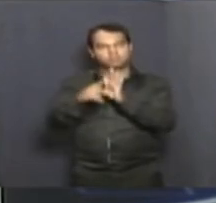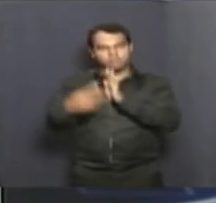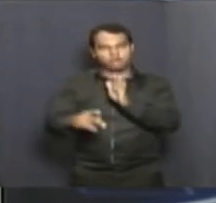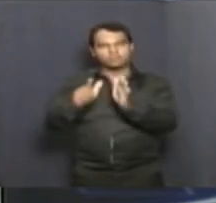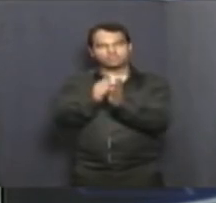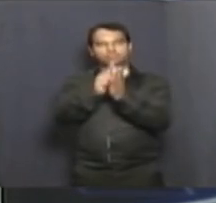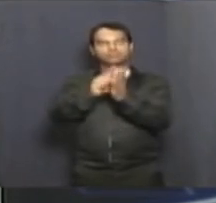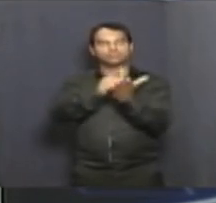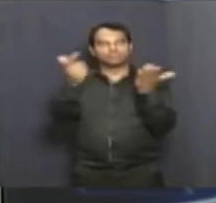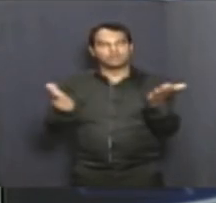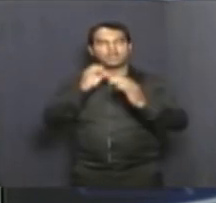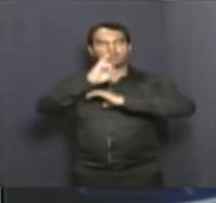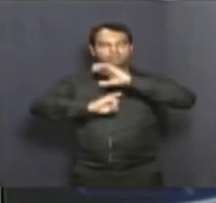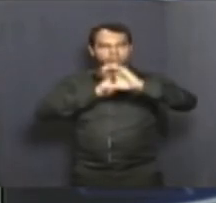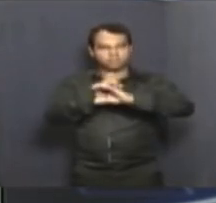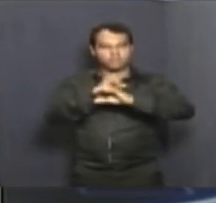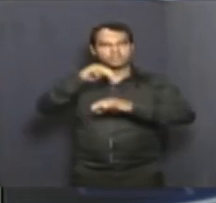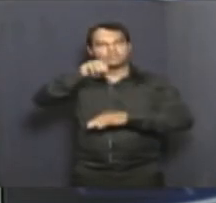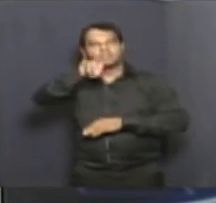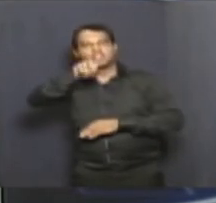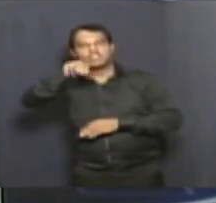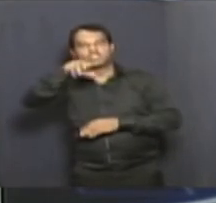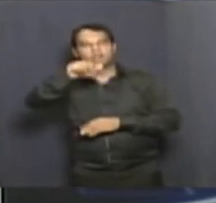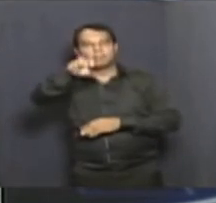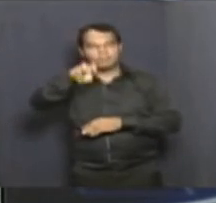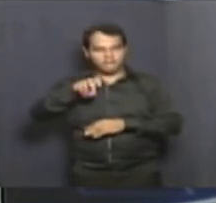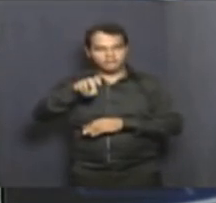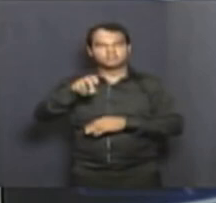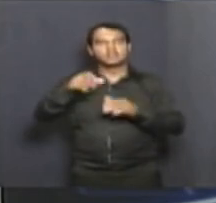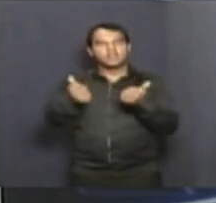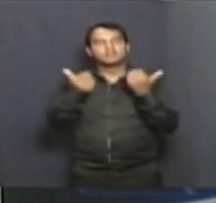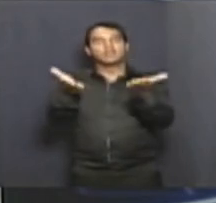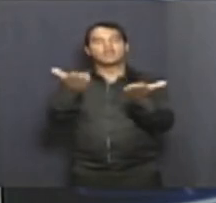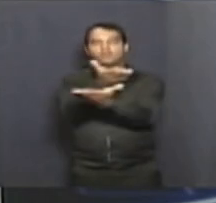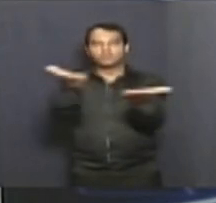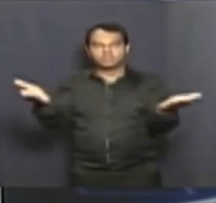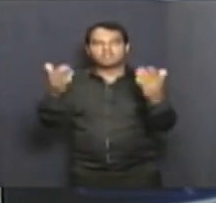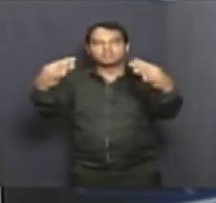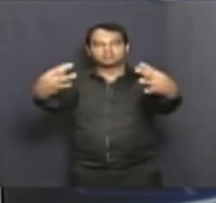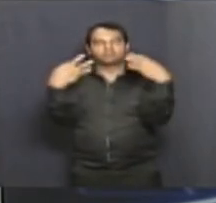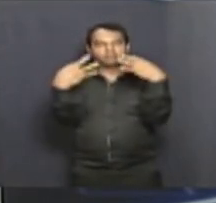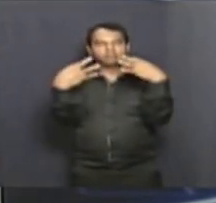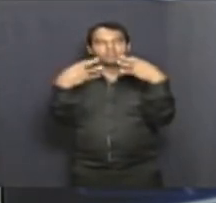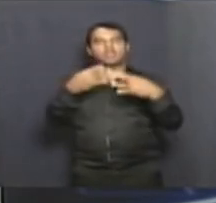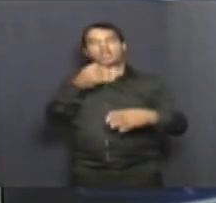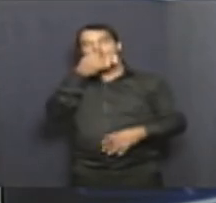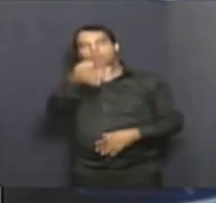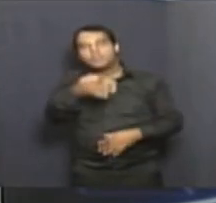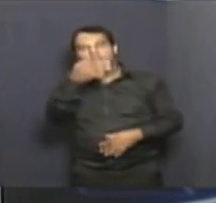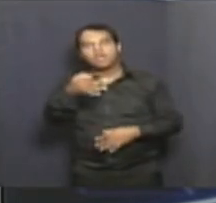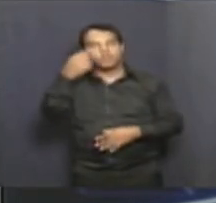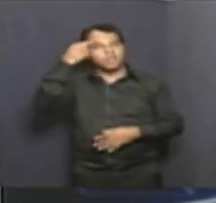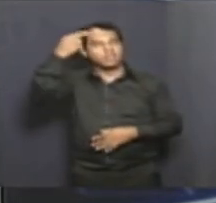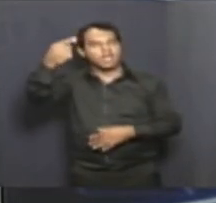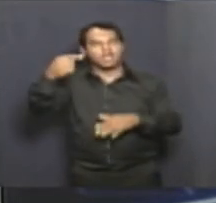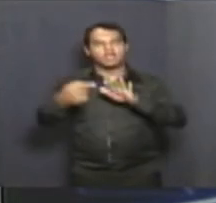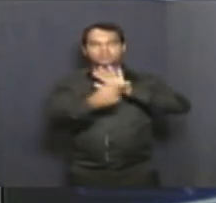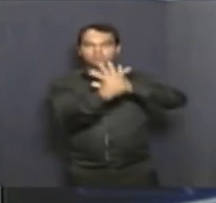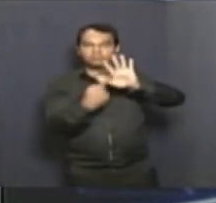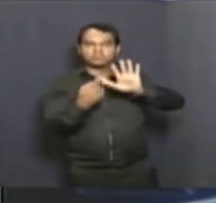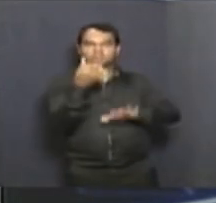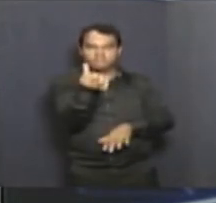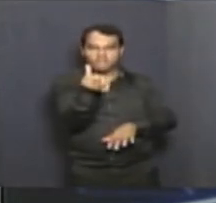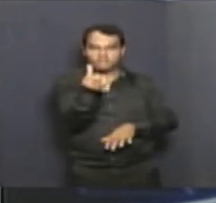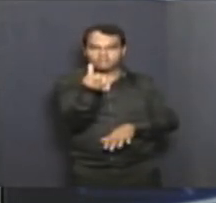jornalismo e oferece pra você eleitor mais uma oportunidade de conhecer as idéias e opiniões dos seis candidatos